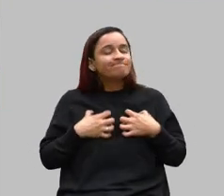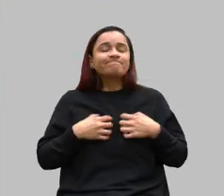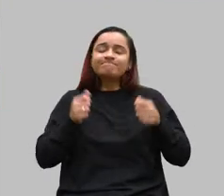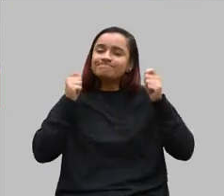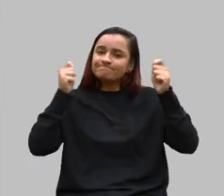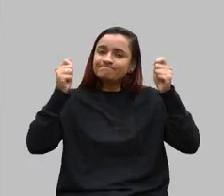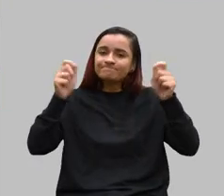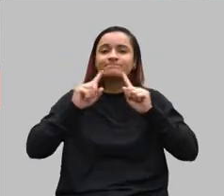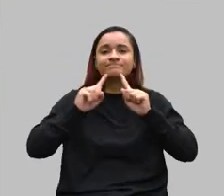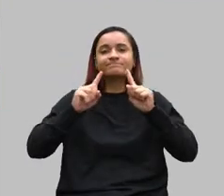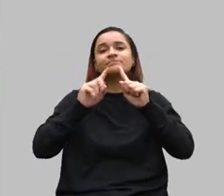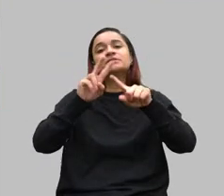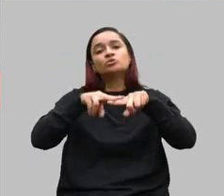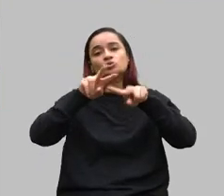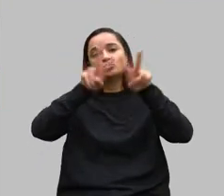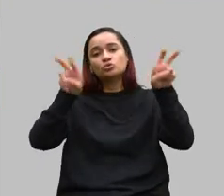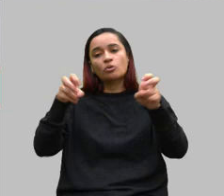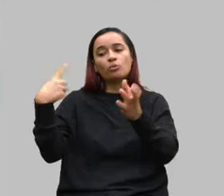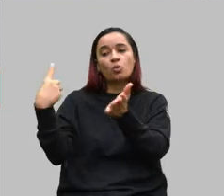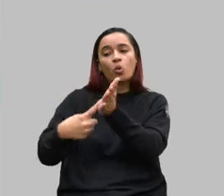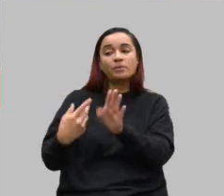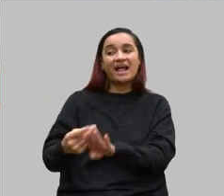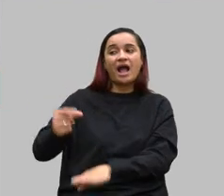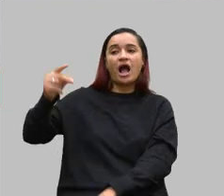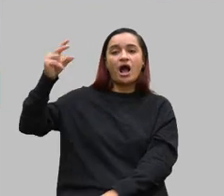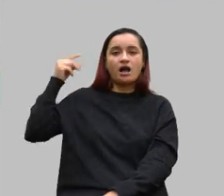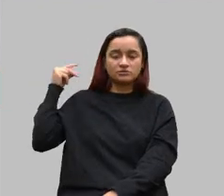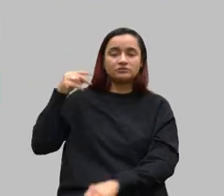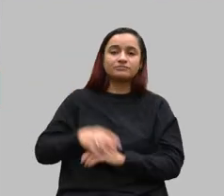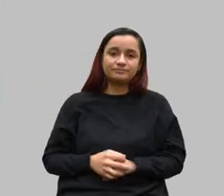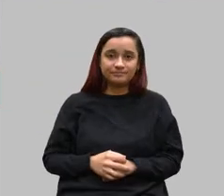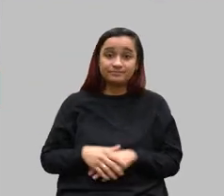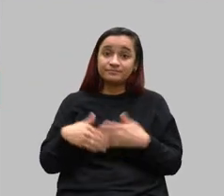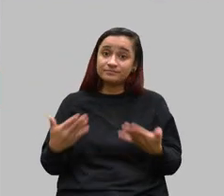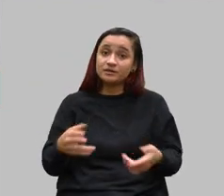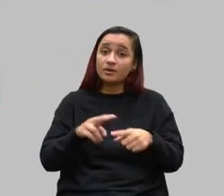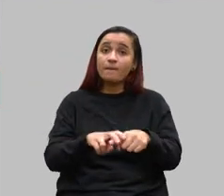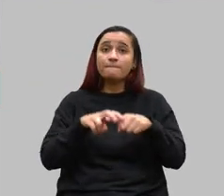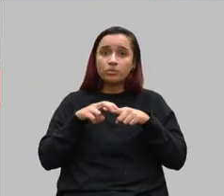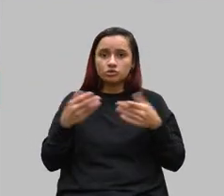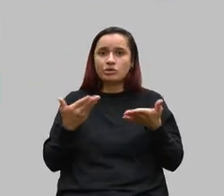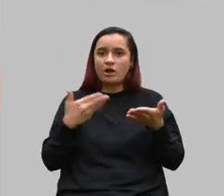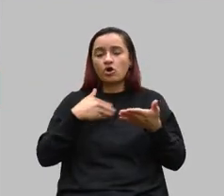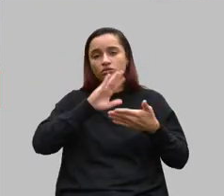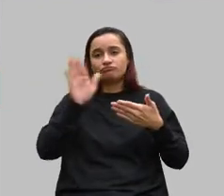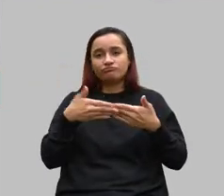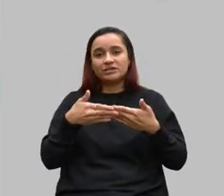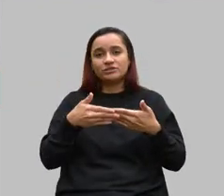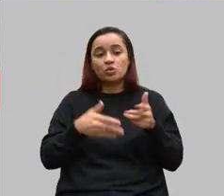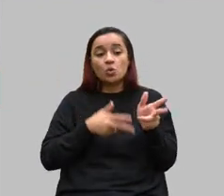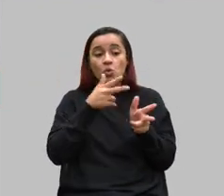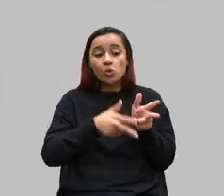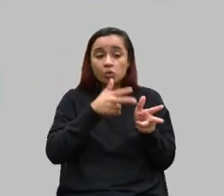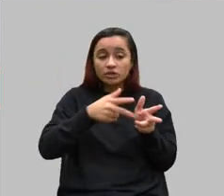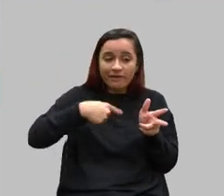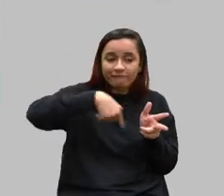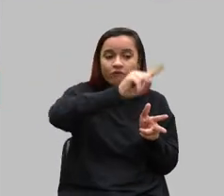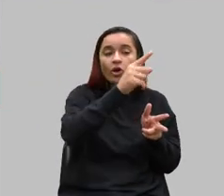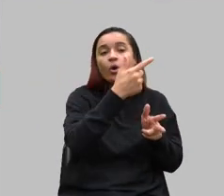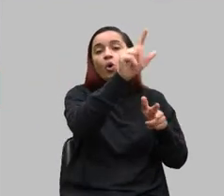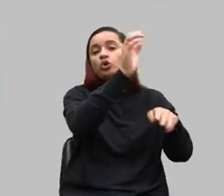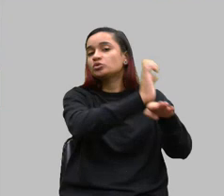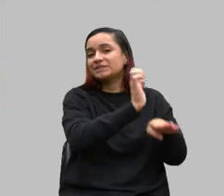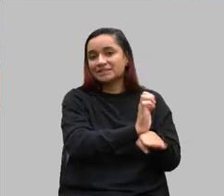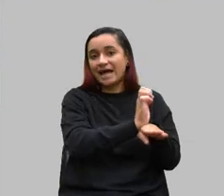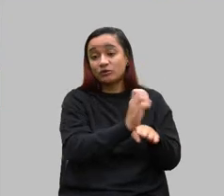ao que foi pactuado lá atrás então por isso agora eu termino aqui O trem foi para outros estados o dinheiro tá